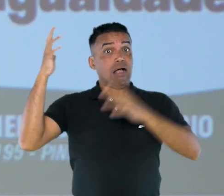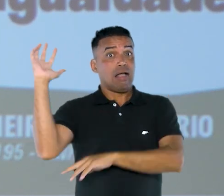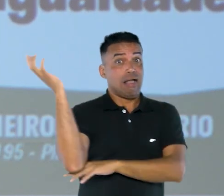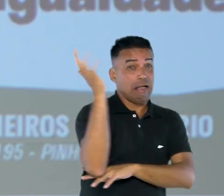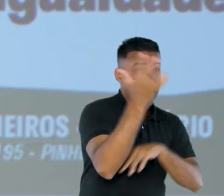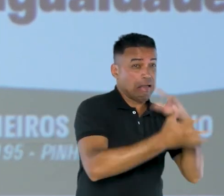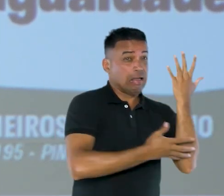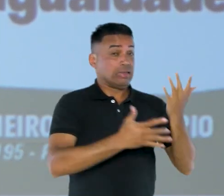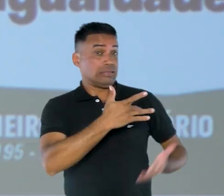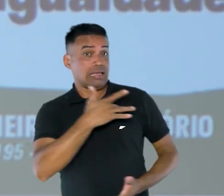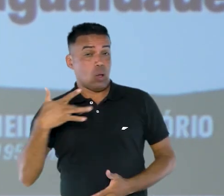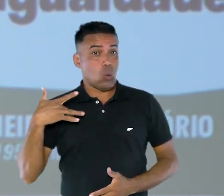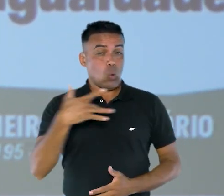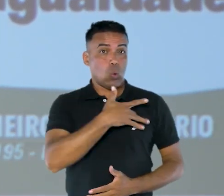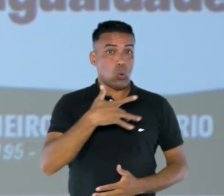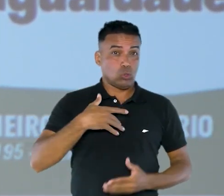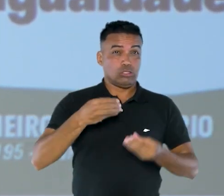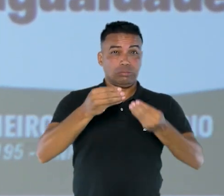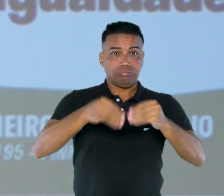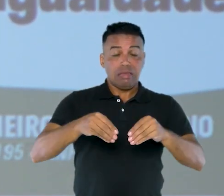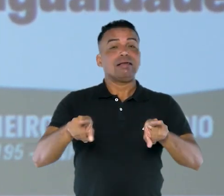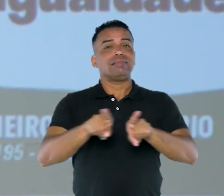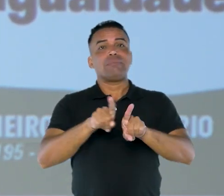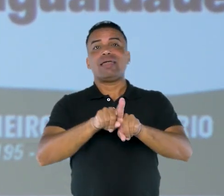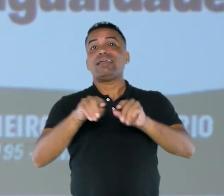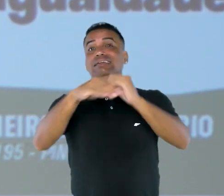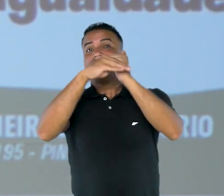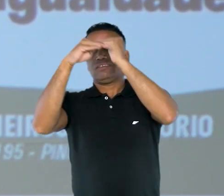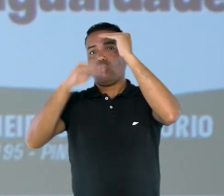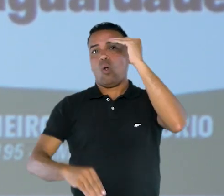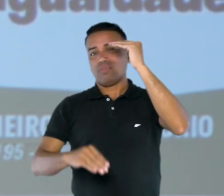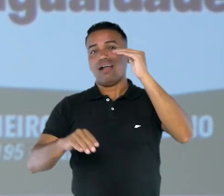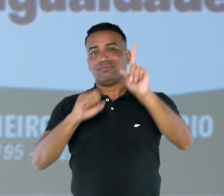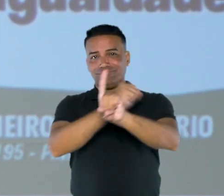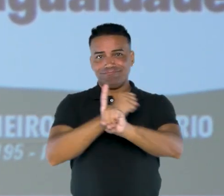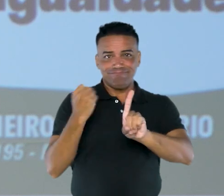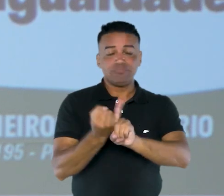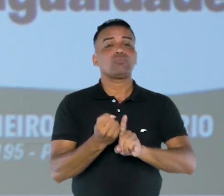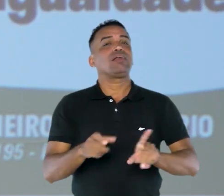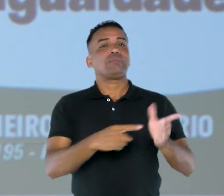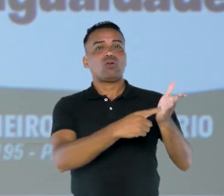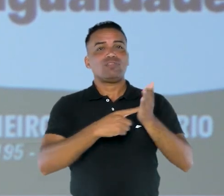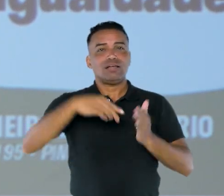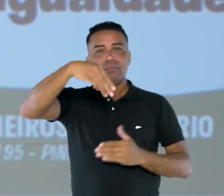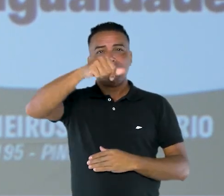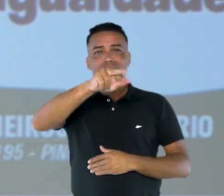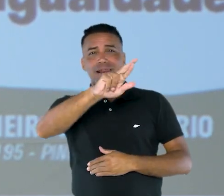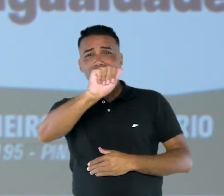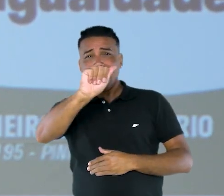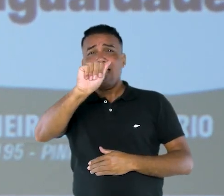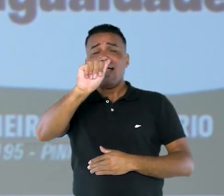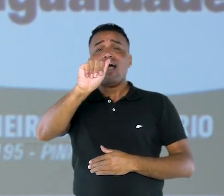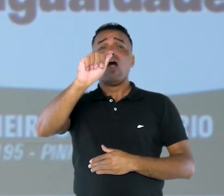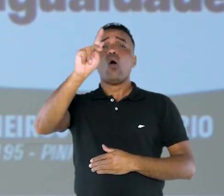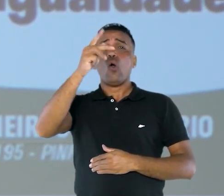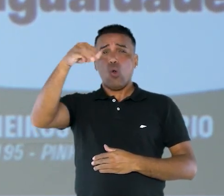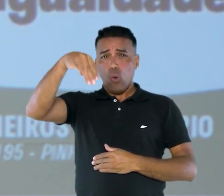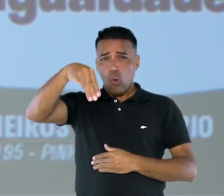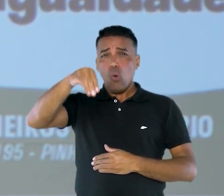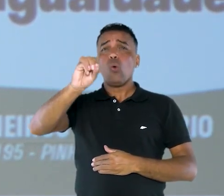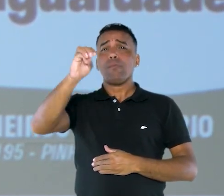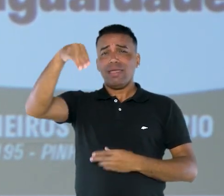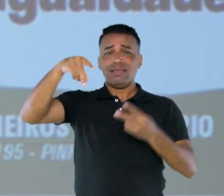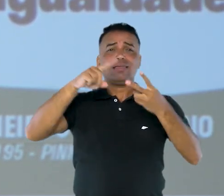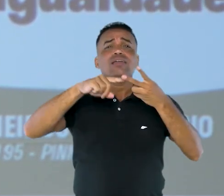Impactos Ambientais para a Saúde, um cenário de desigualdades, tendo como convidadas Maria Homem e Nurit